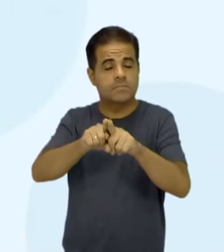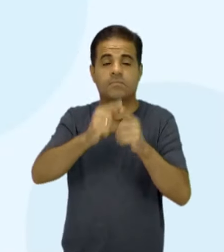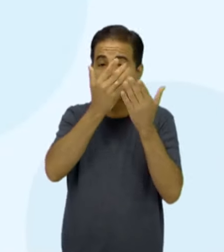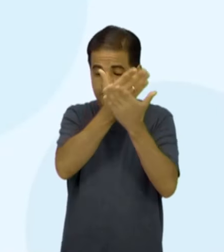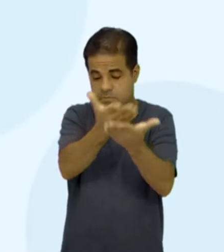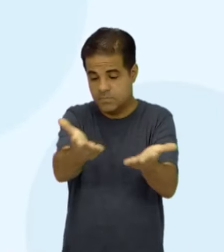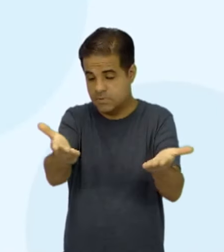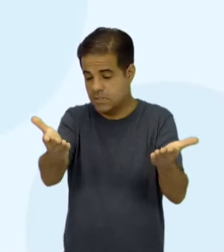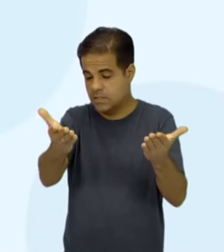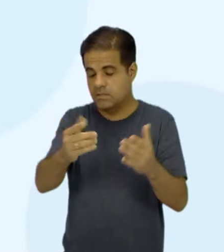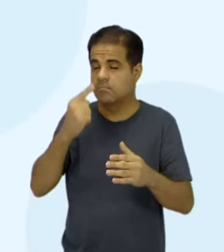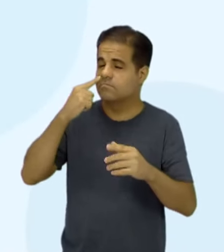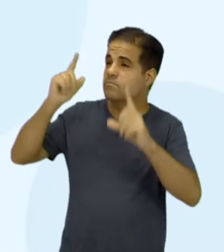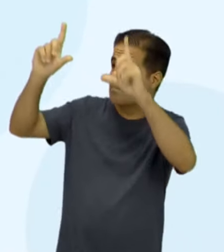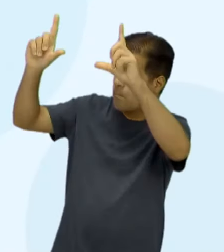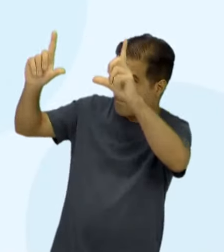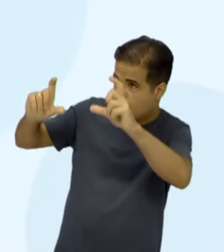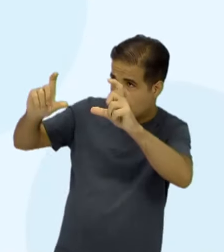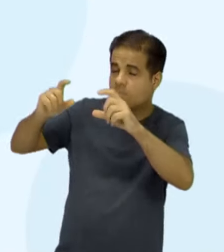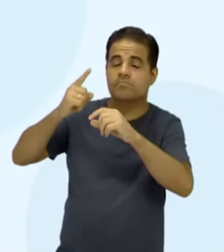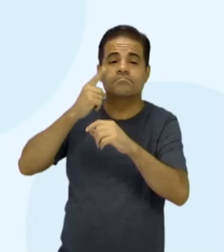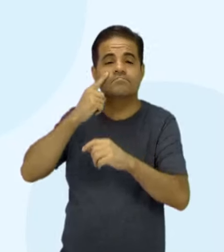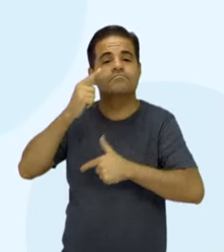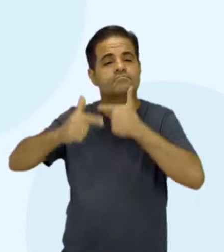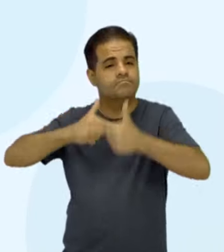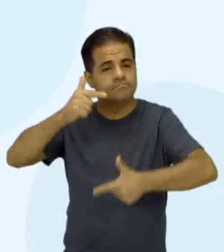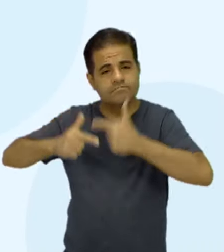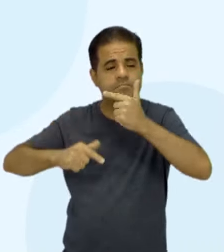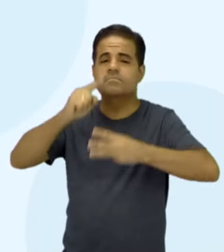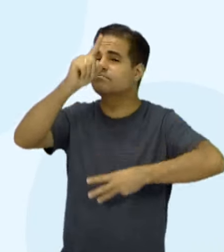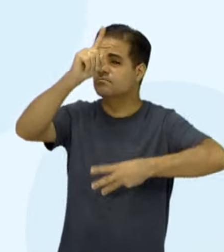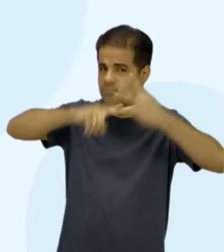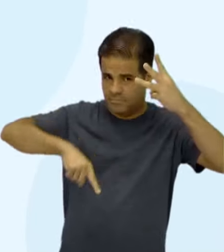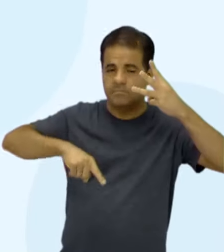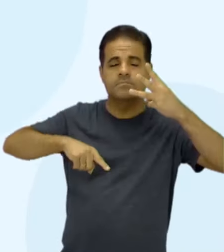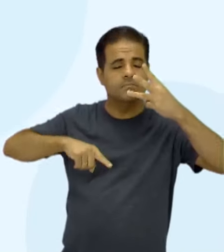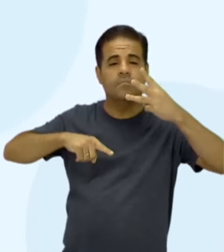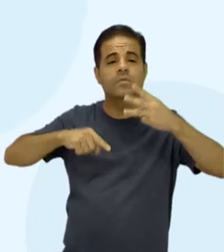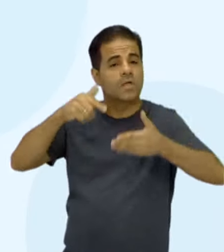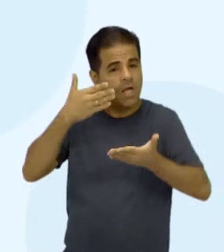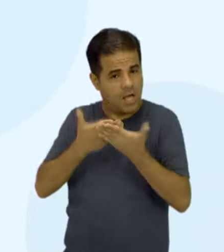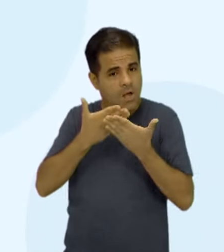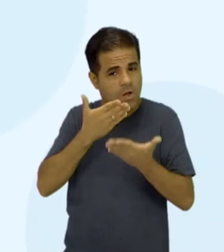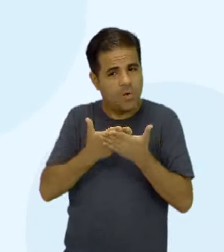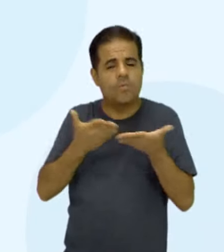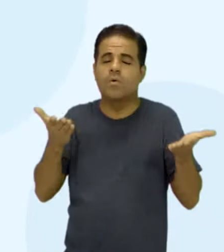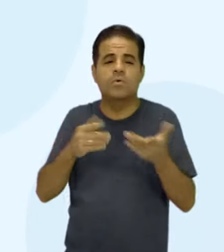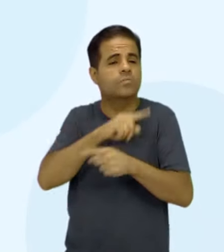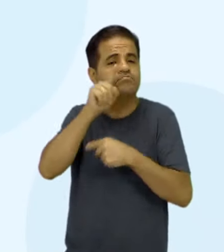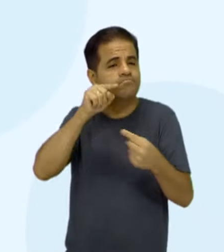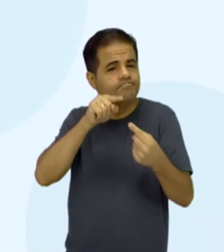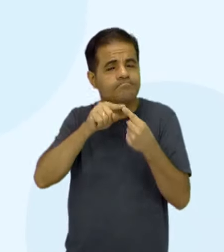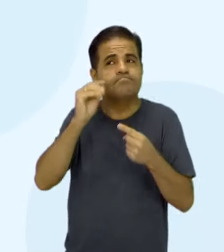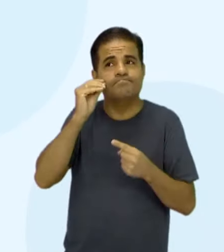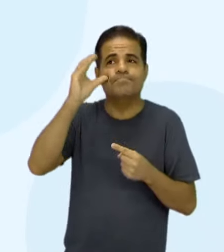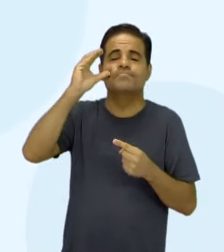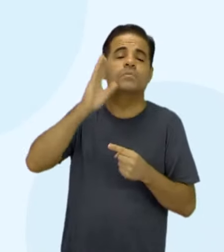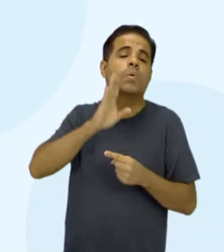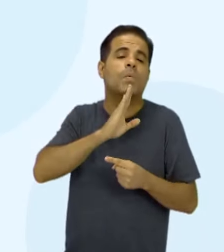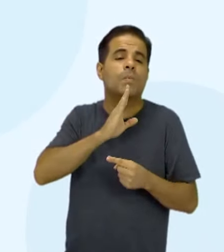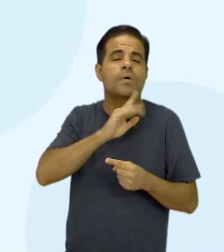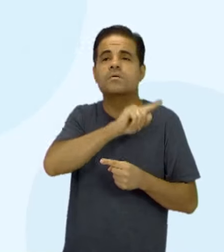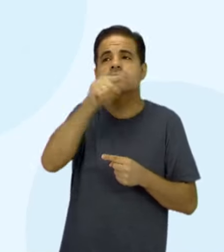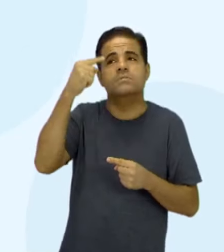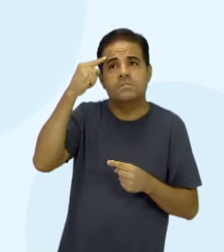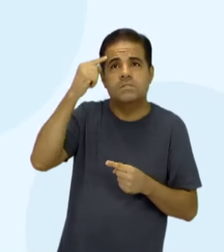vocês Professor estão dá um print aí na tela Vamos trabalhar com essas três aí Nesta aula de hoje o objeto de conhecimento tá